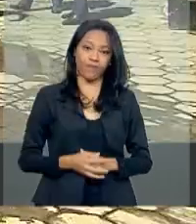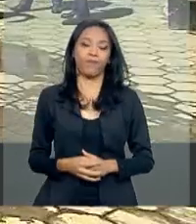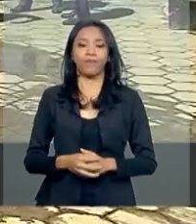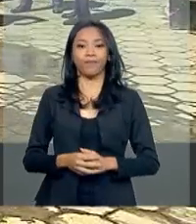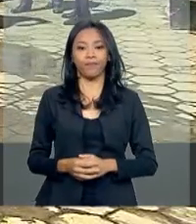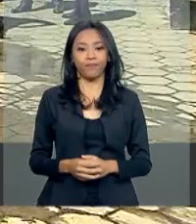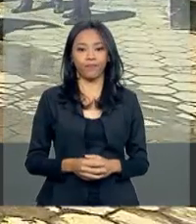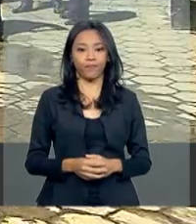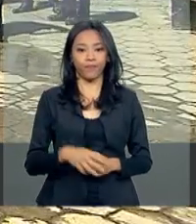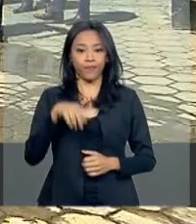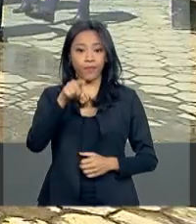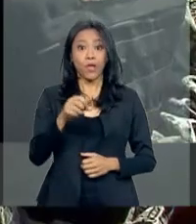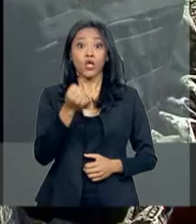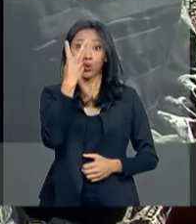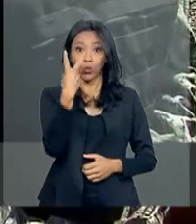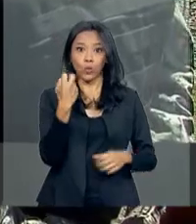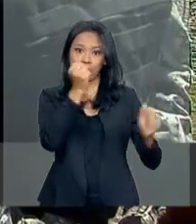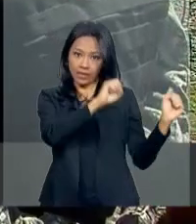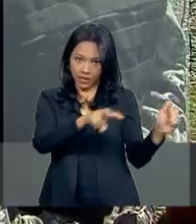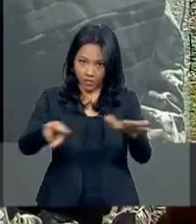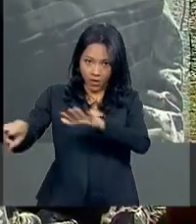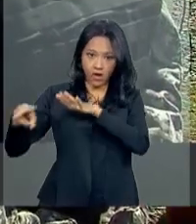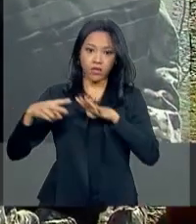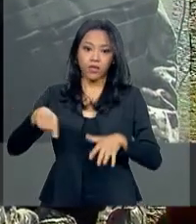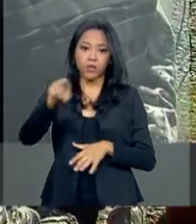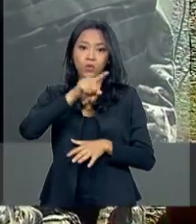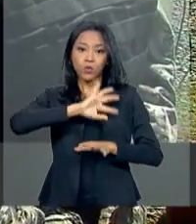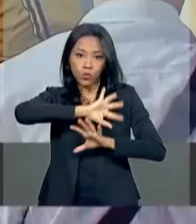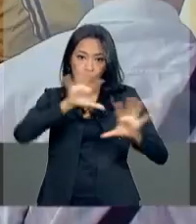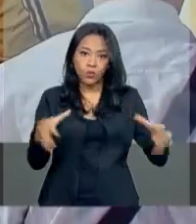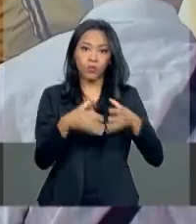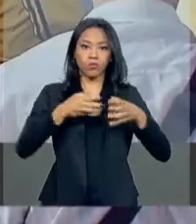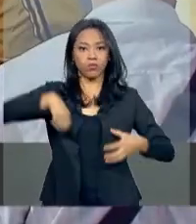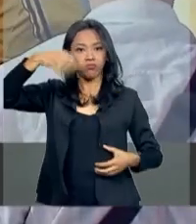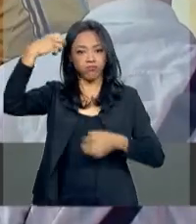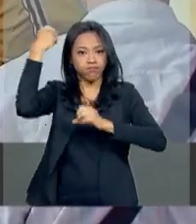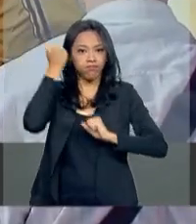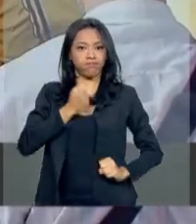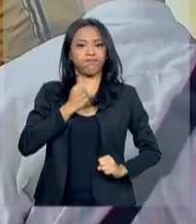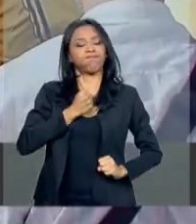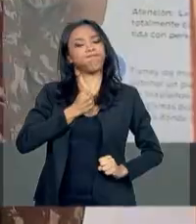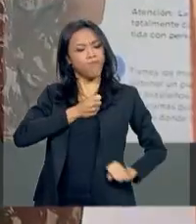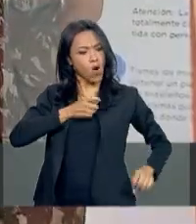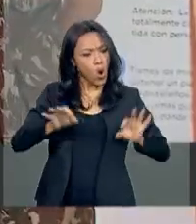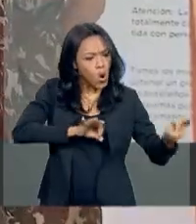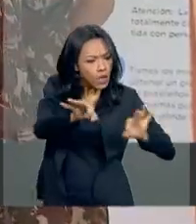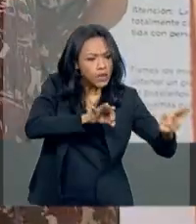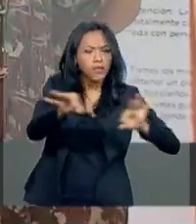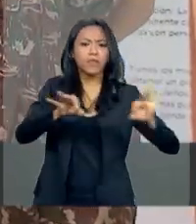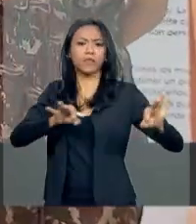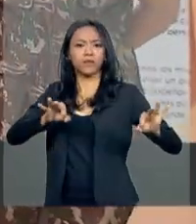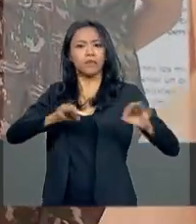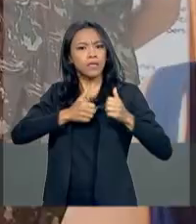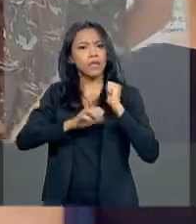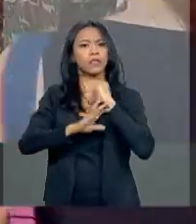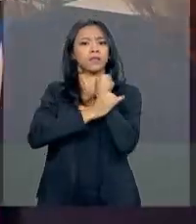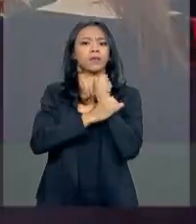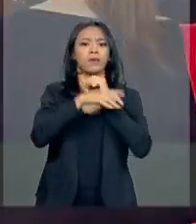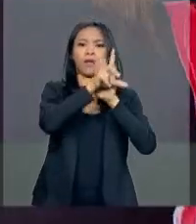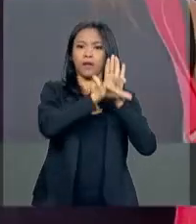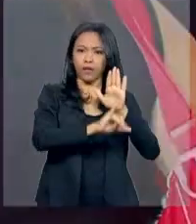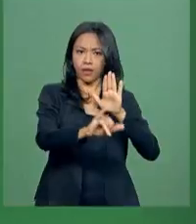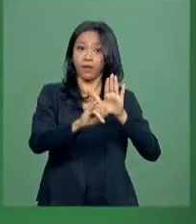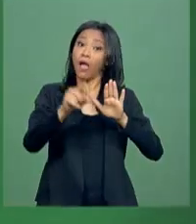durante duas semanas as forças armadas vão garantir a lei ea ordem no estado de roraima a medida foi tomada